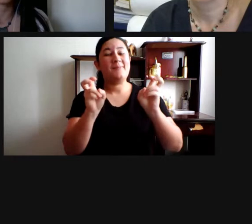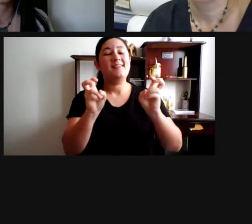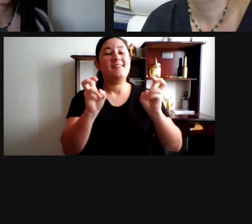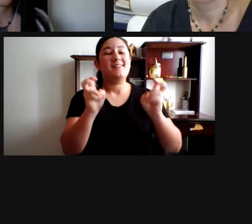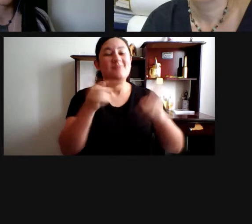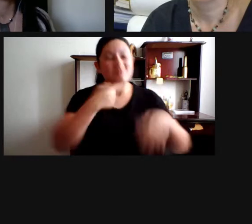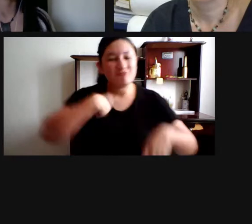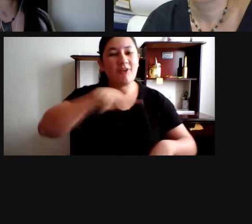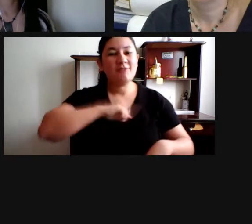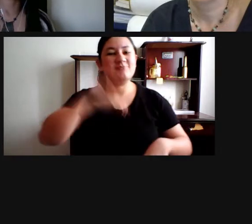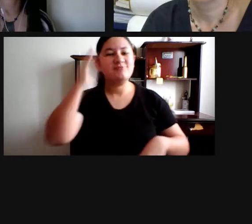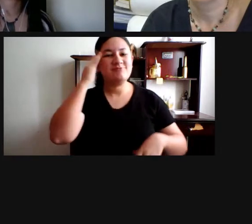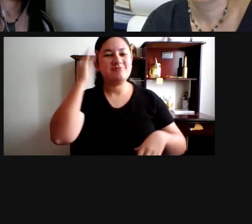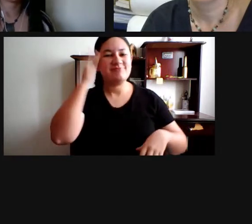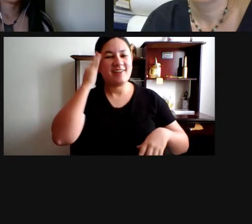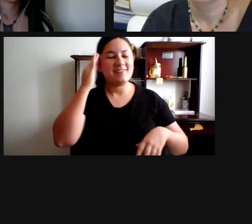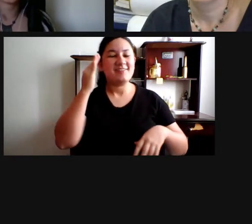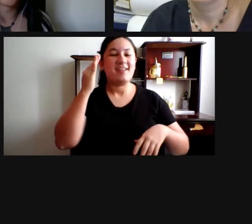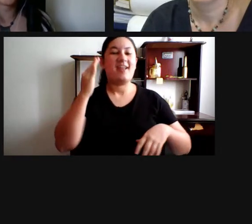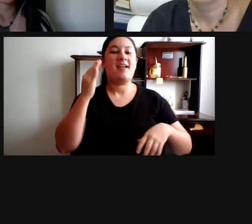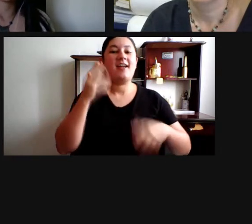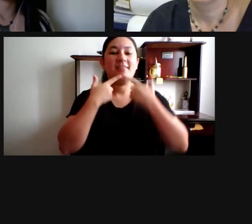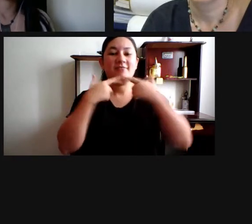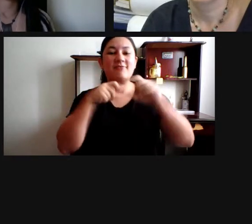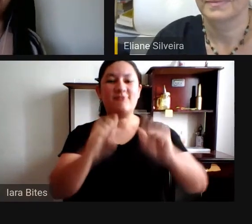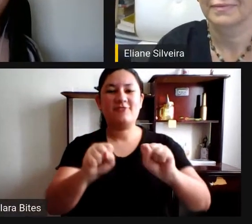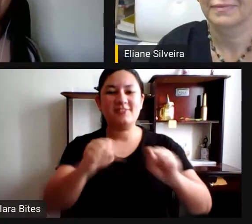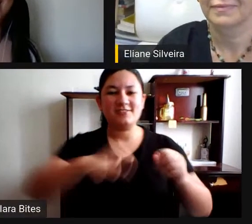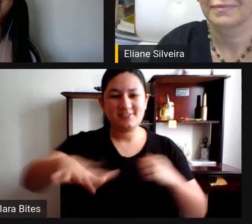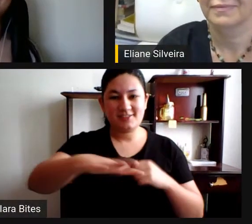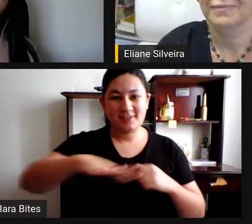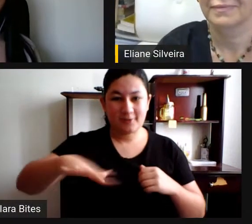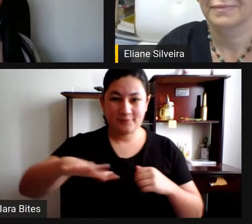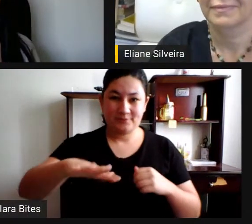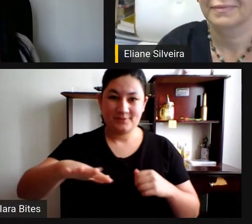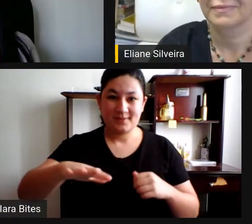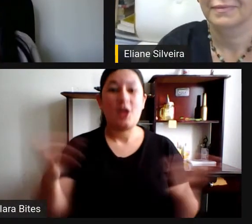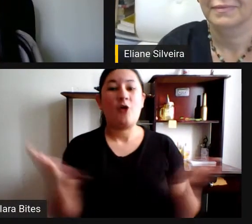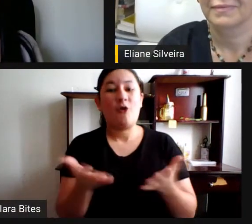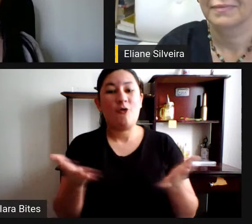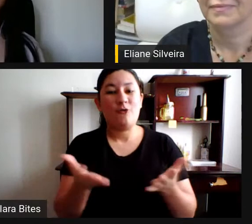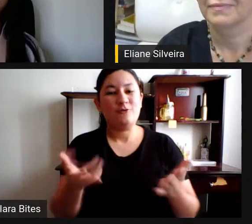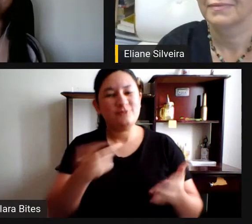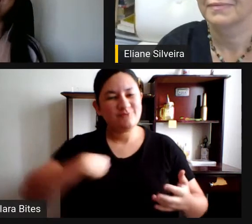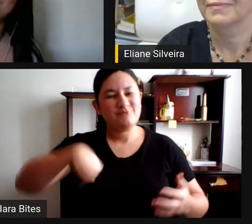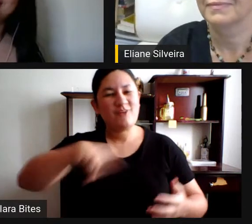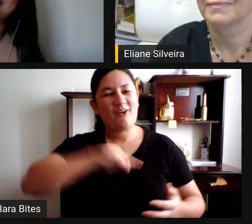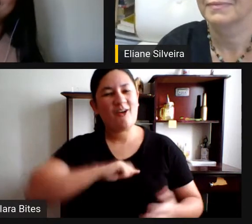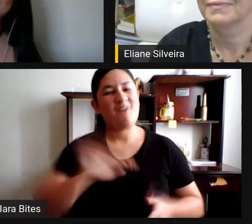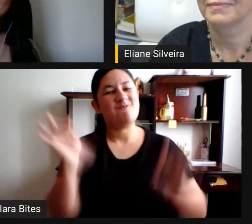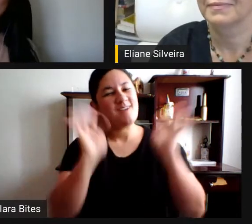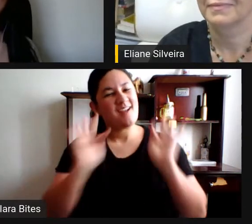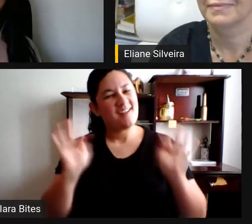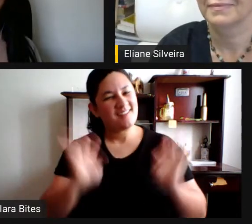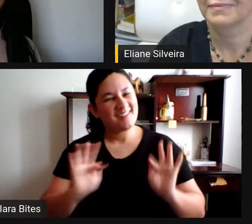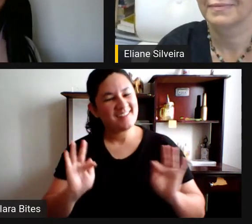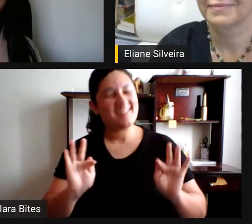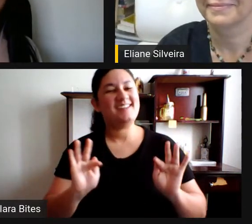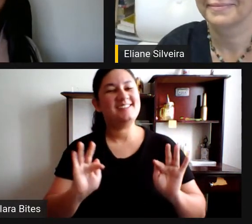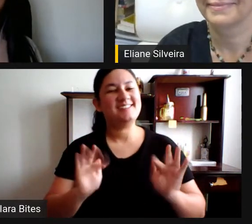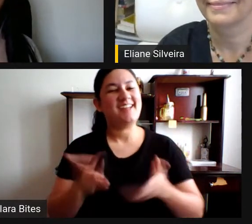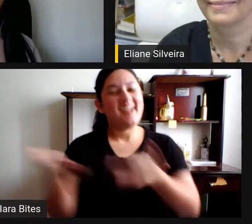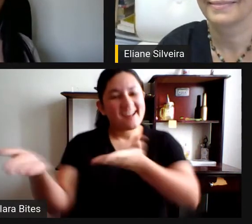geral. Nesta conferência, a Evel tem a honra em receber a professora, doutora